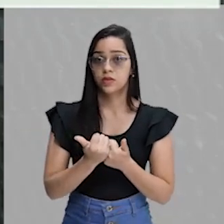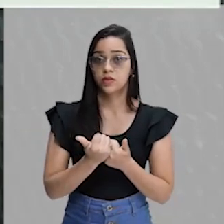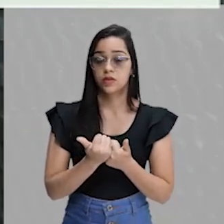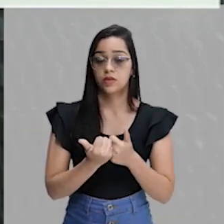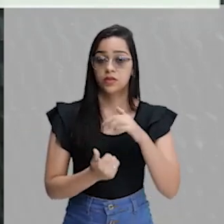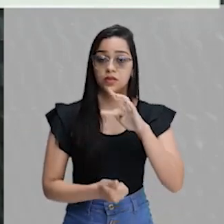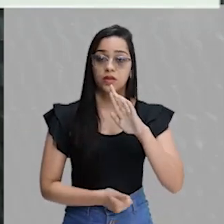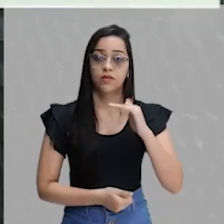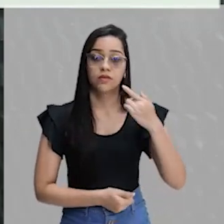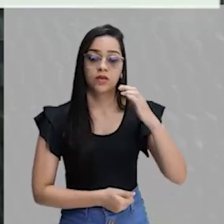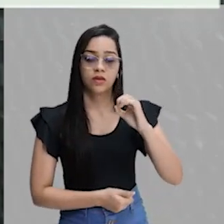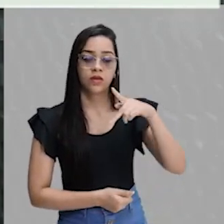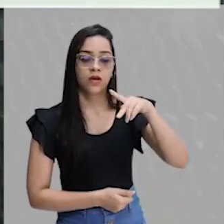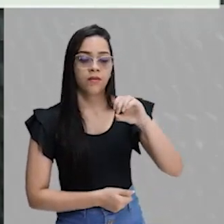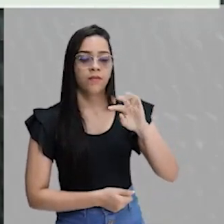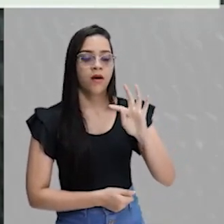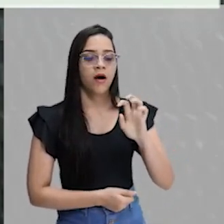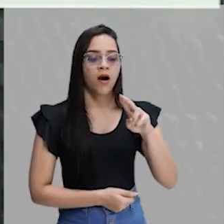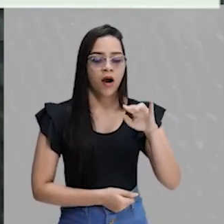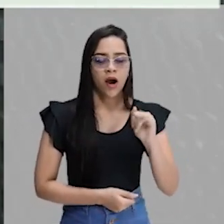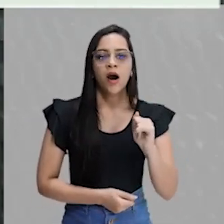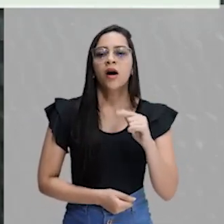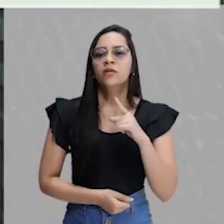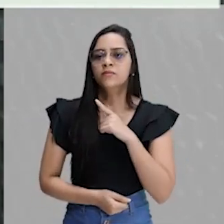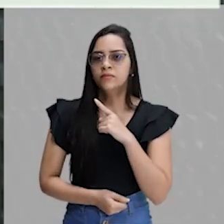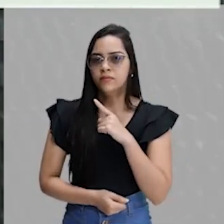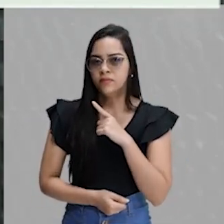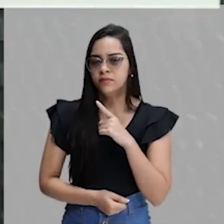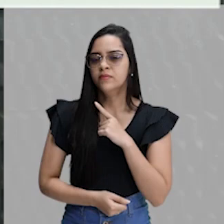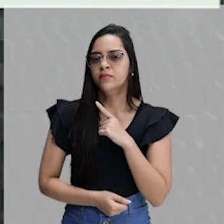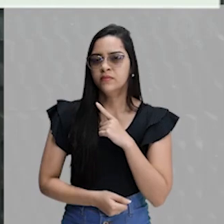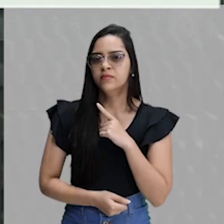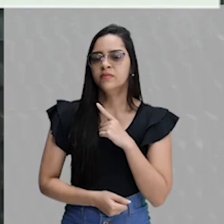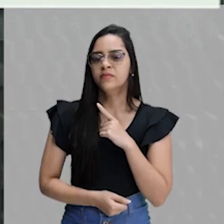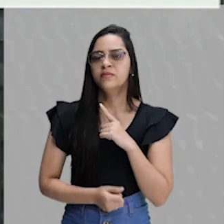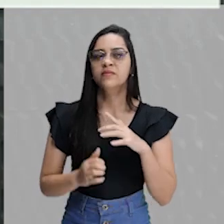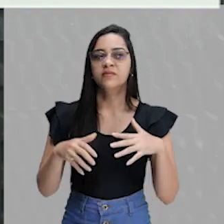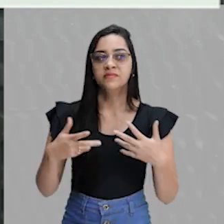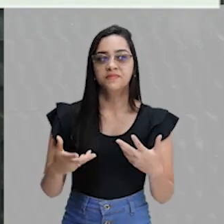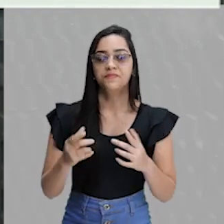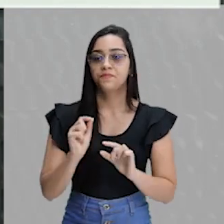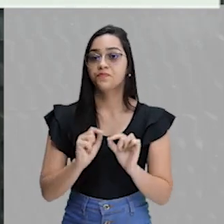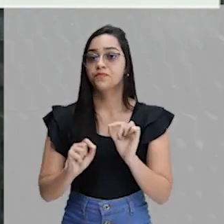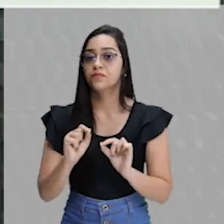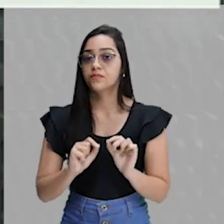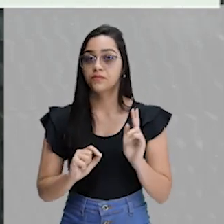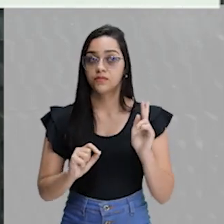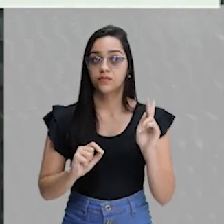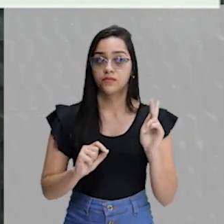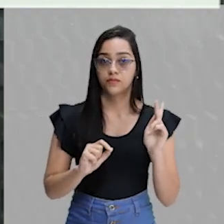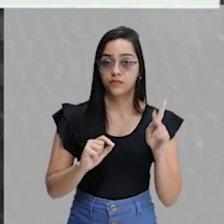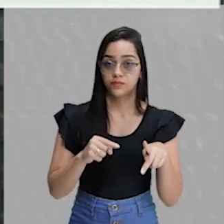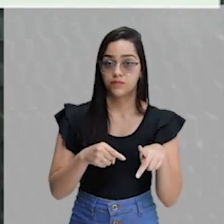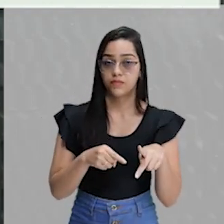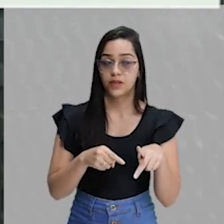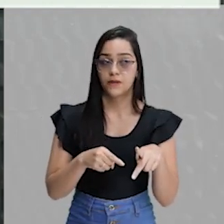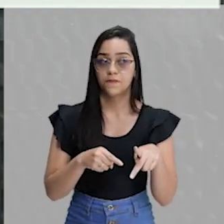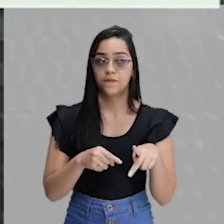na função da potência. Potência, no nosso caso, é